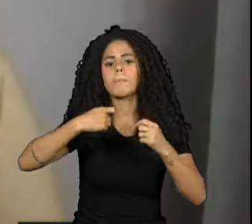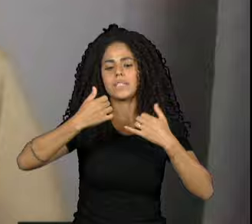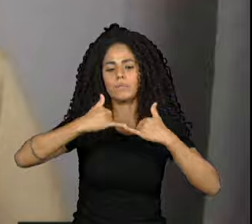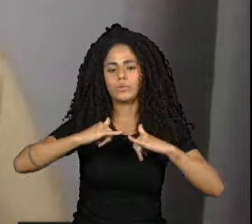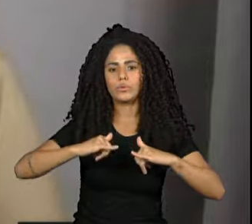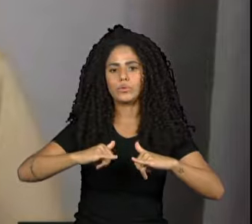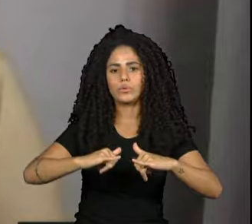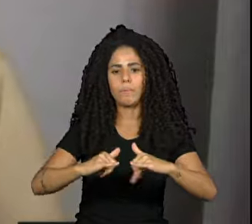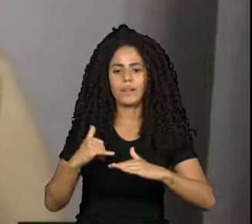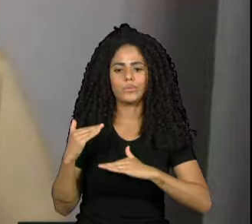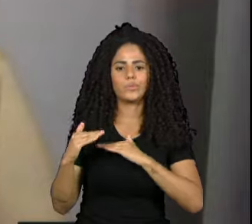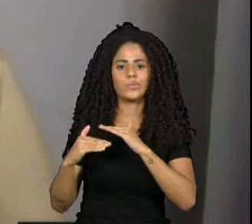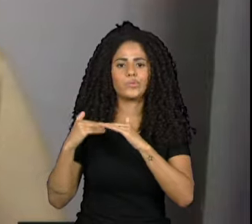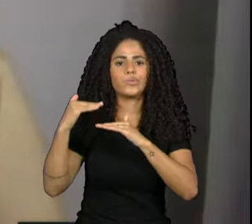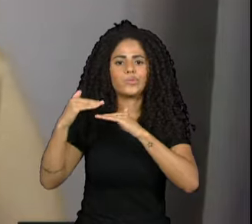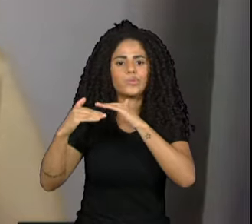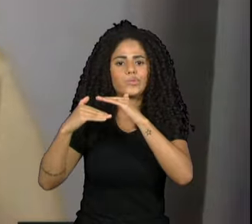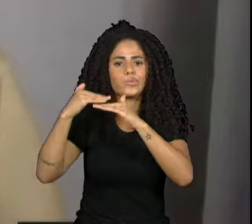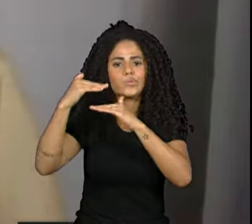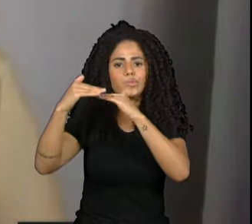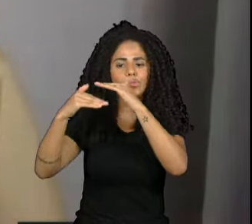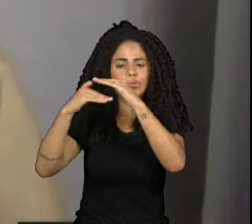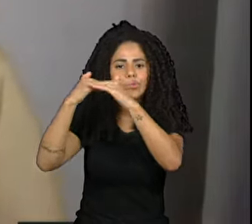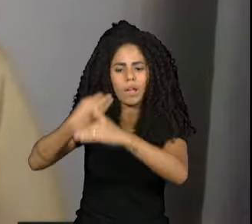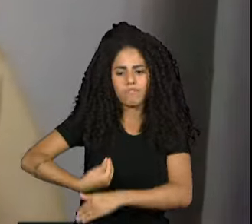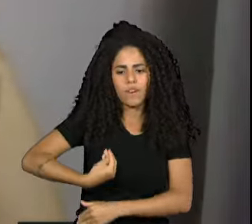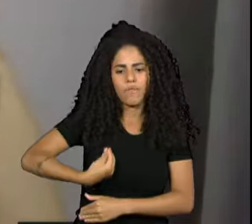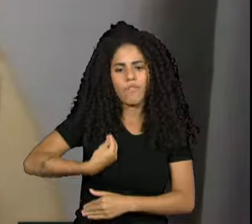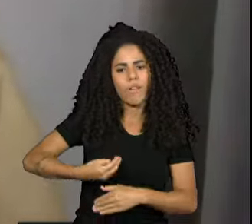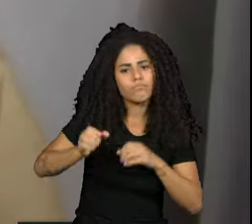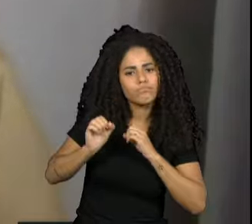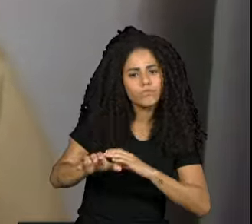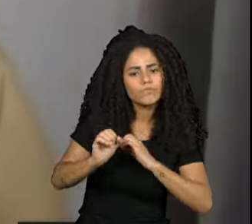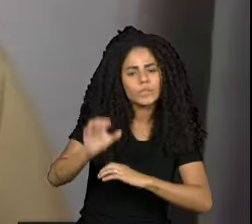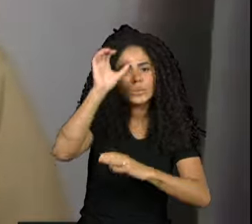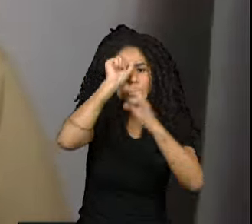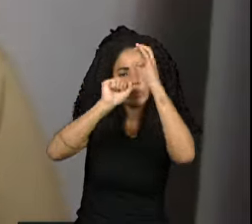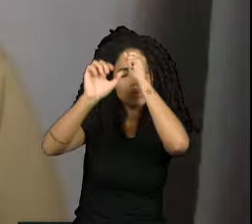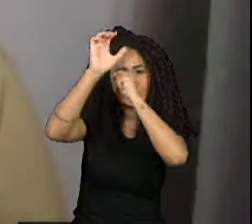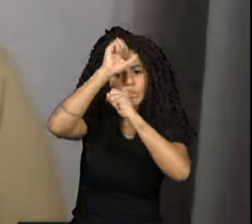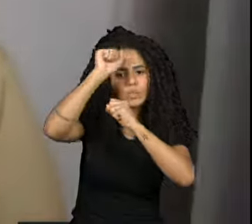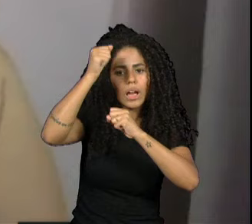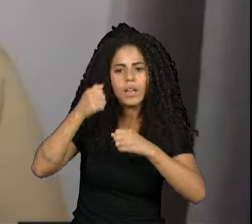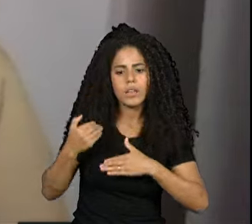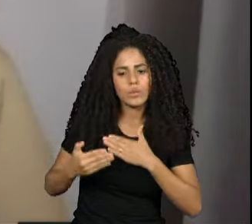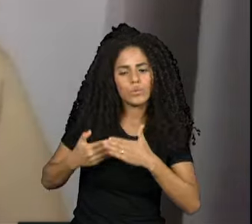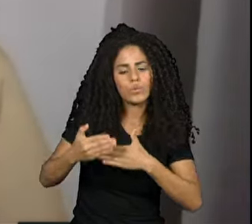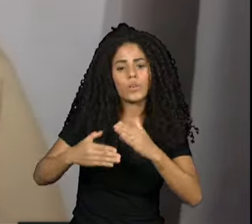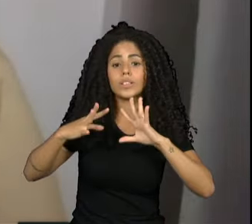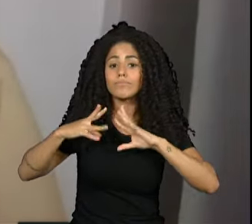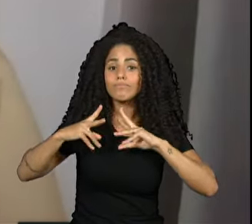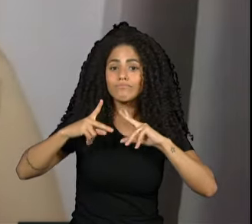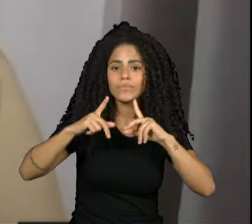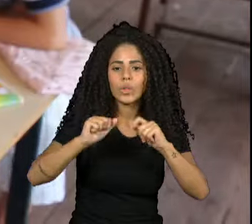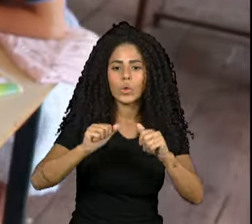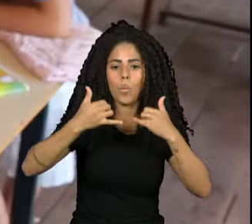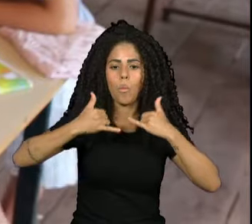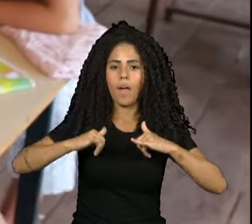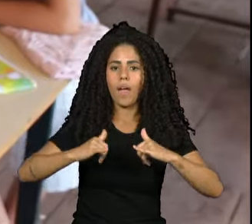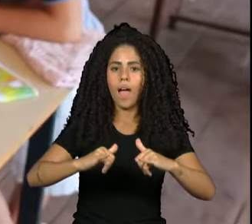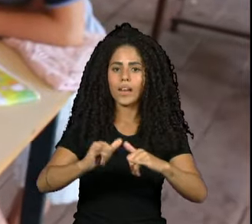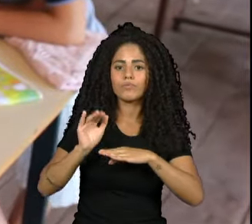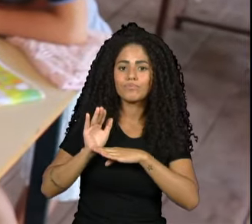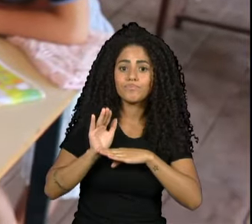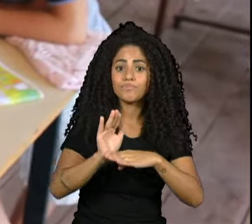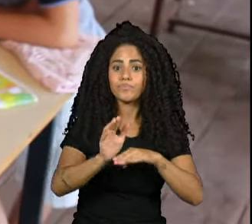o desenvolvimento intelectual cidadão, que passa também por tudo que vem a partir da eletricidade. Quanto